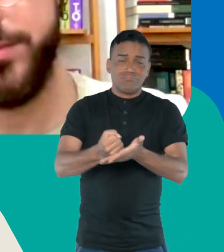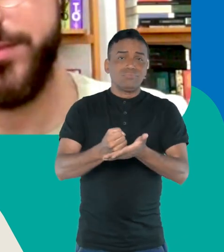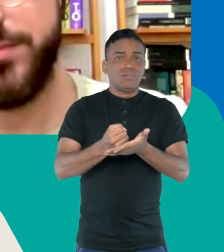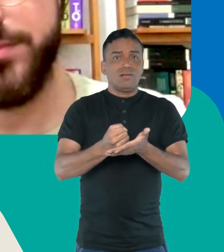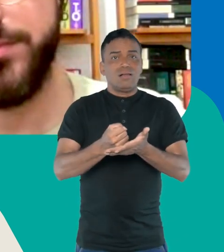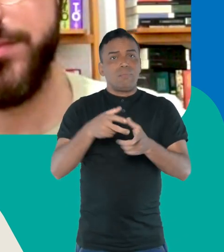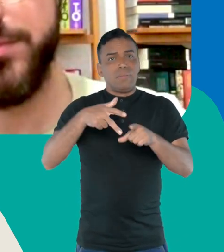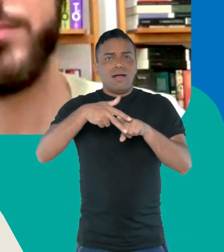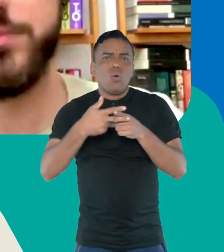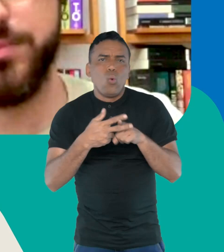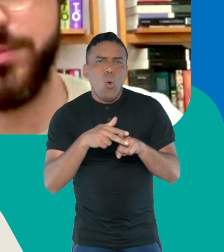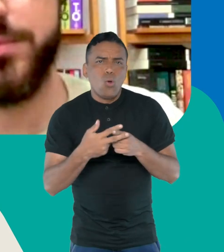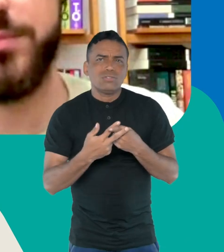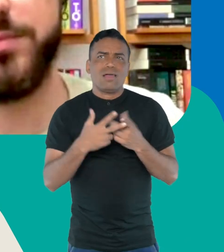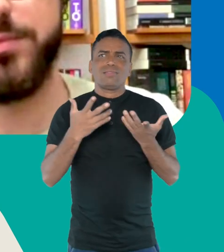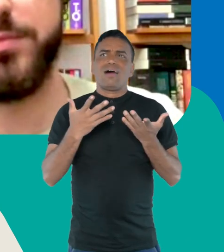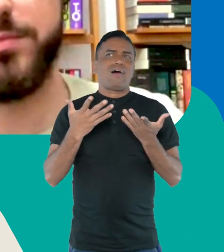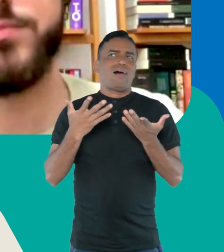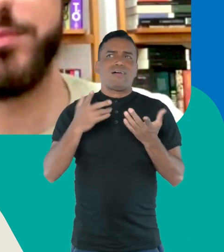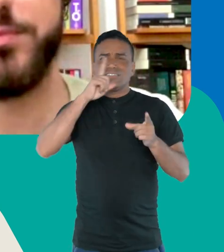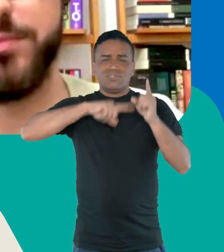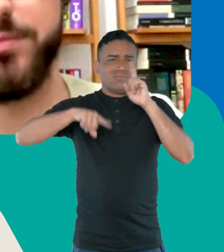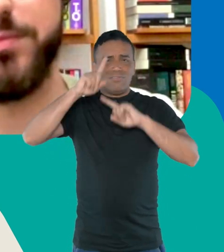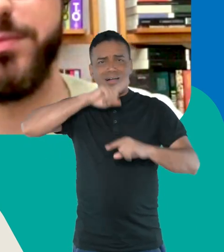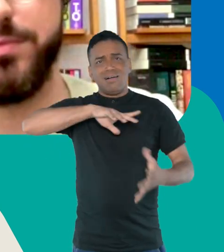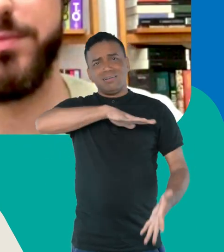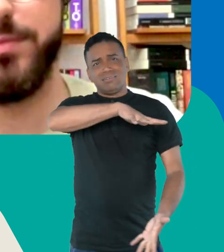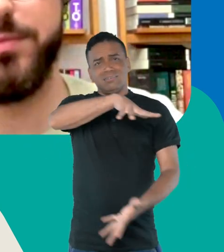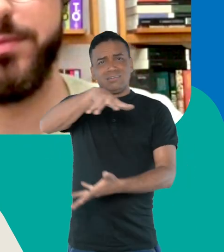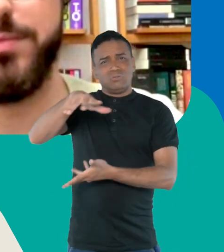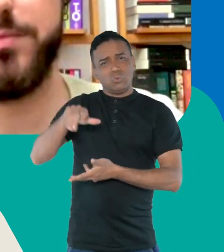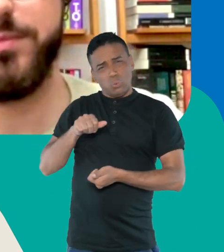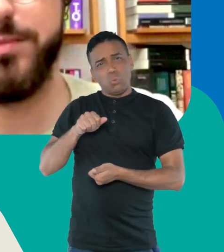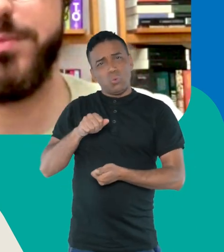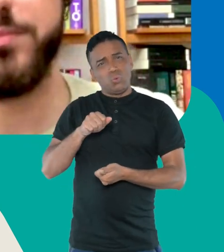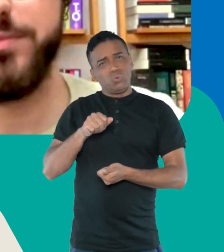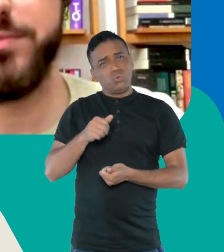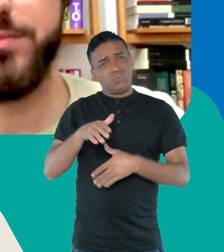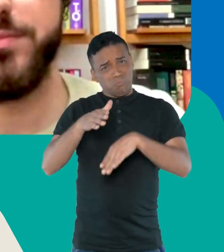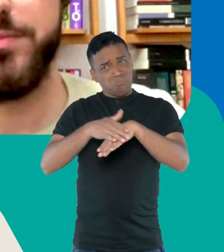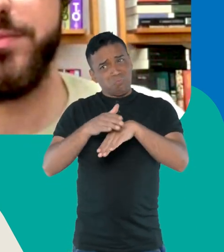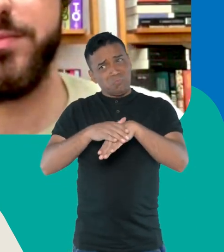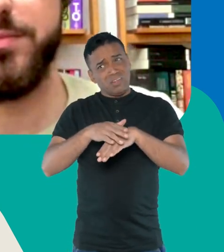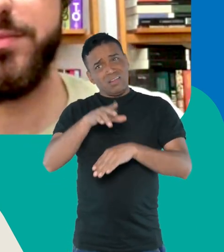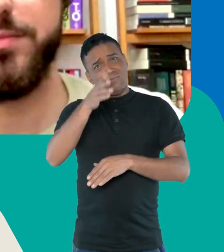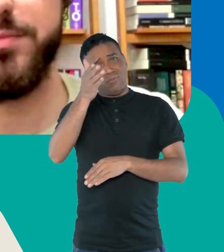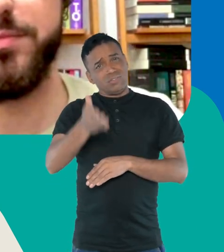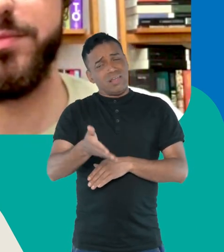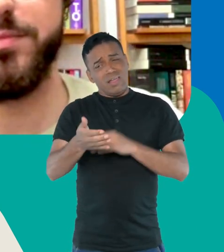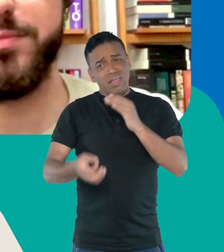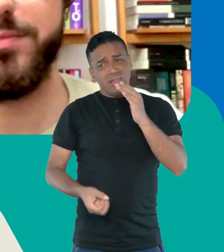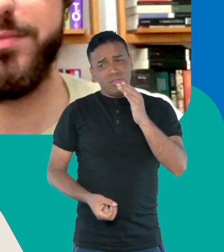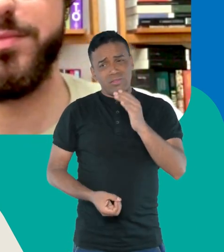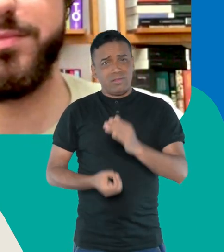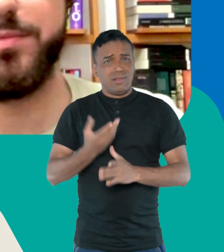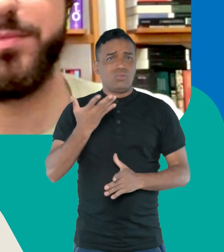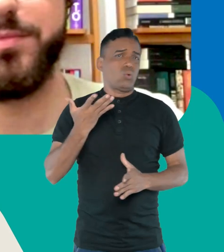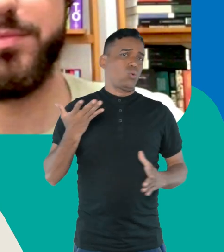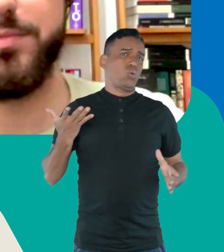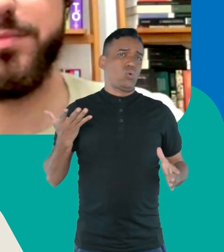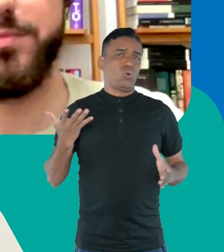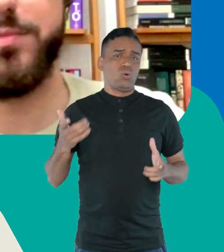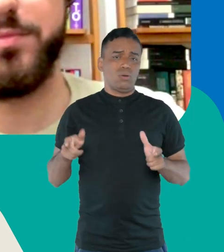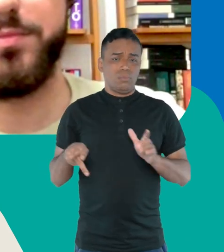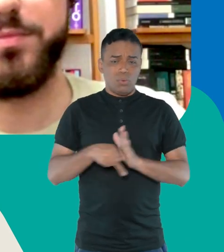consertar o que está de errado no mundo, e é um lugar em que aqui você o criador